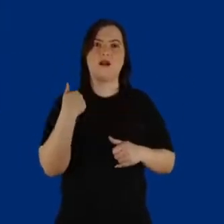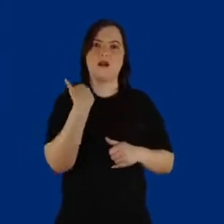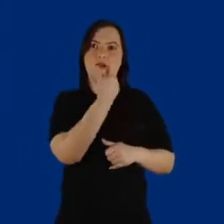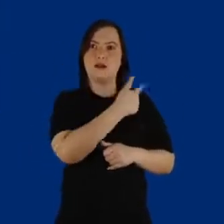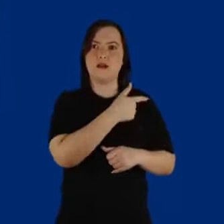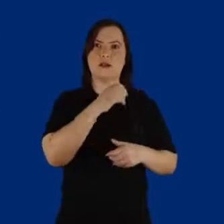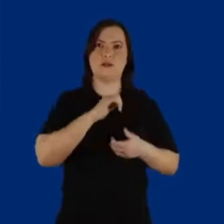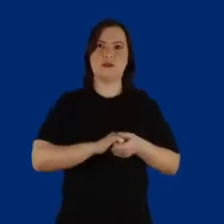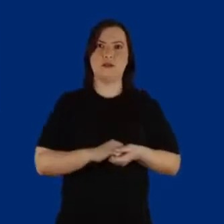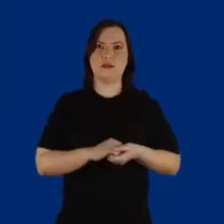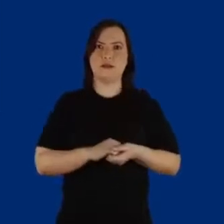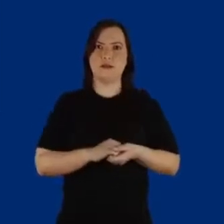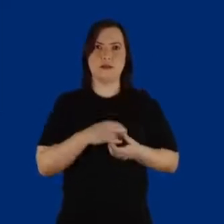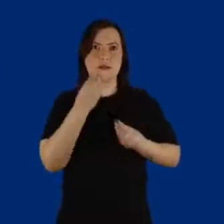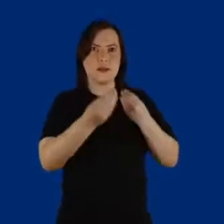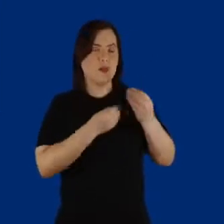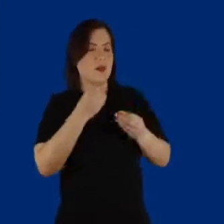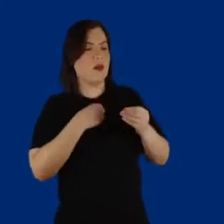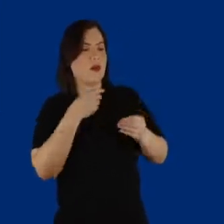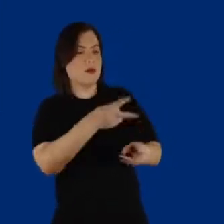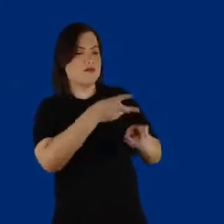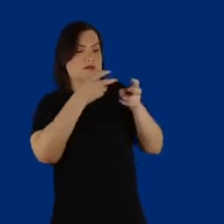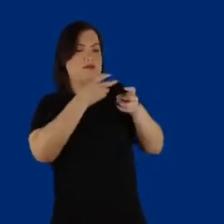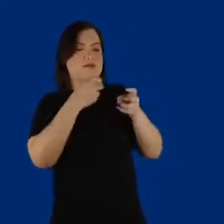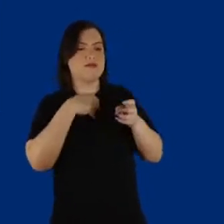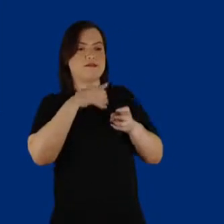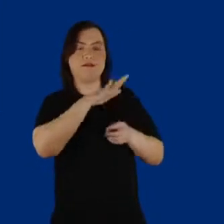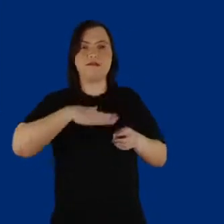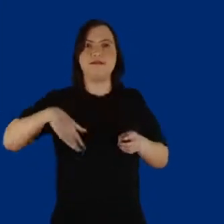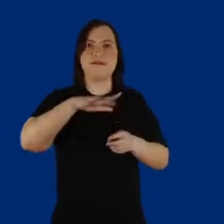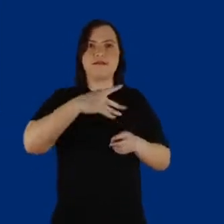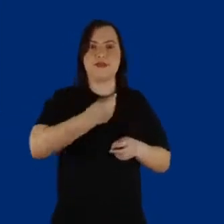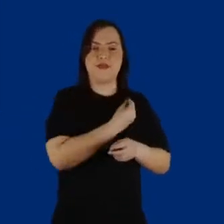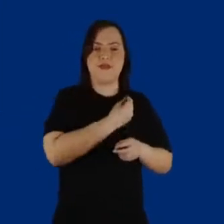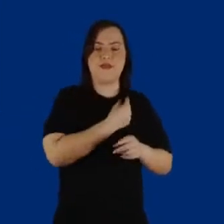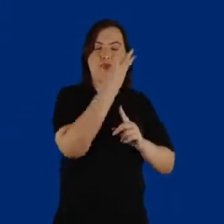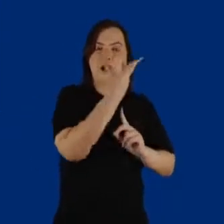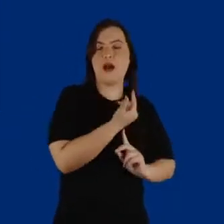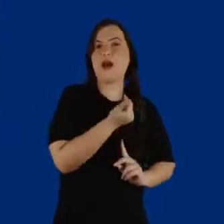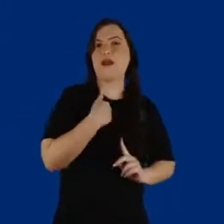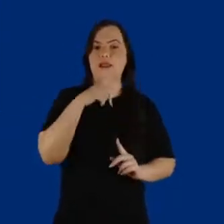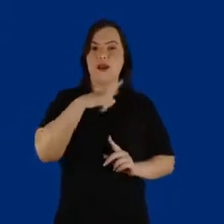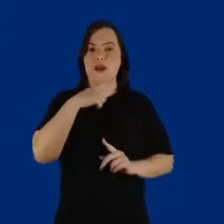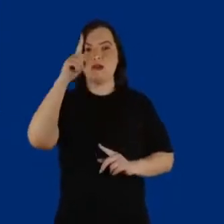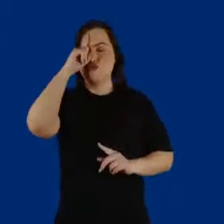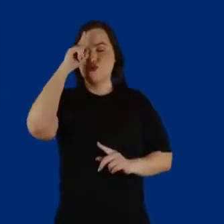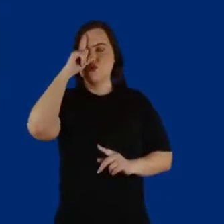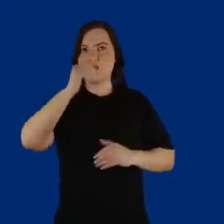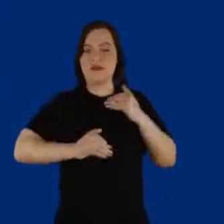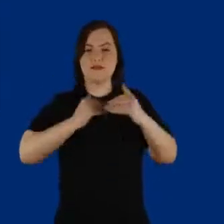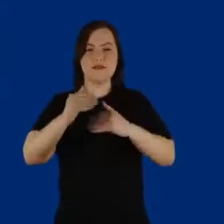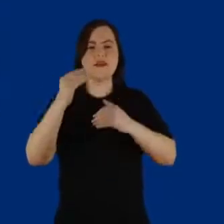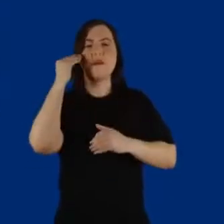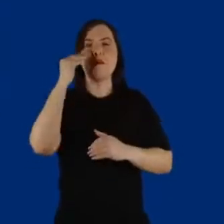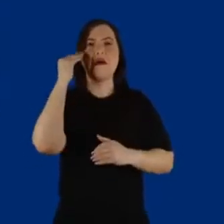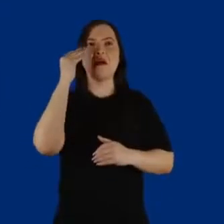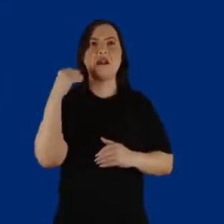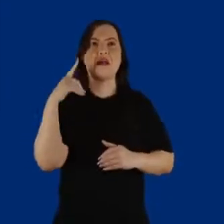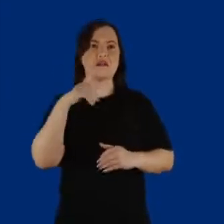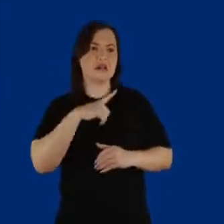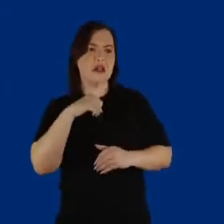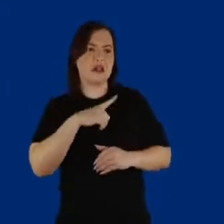que forma a gente pode identificar as vivências de arte que temos no nosso dia a dia, né? Que experiências são